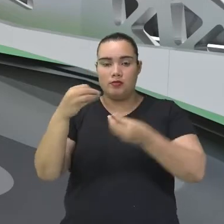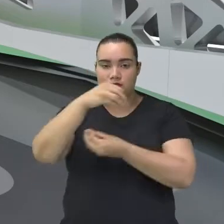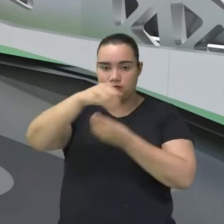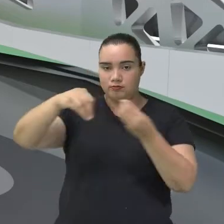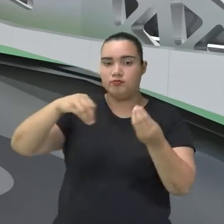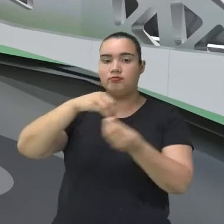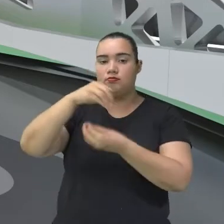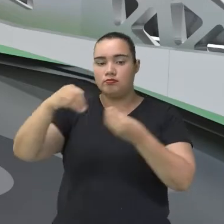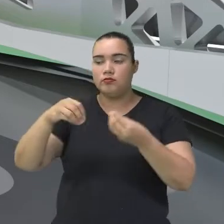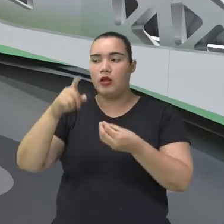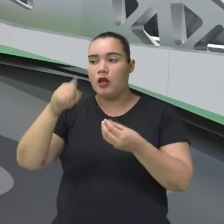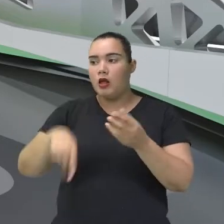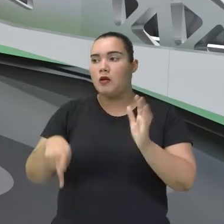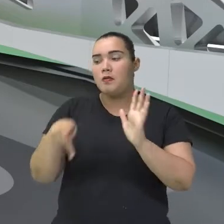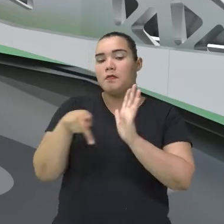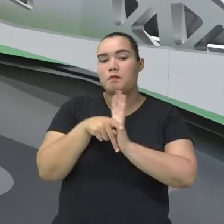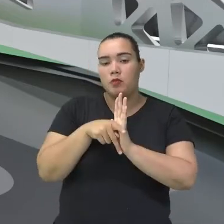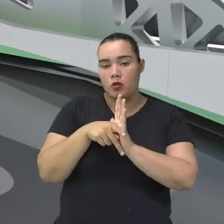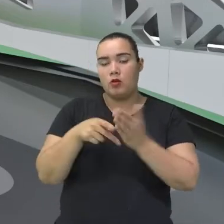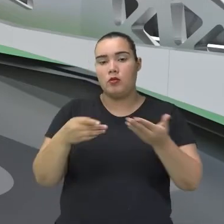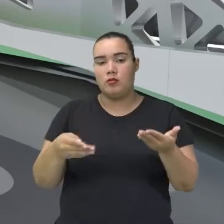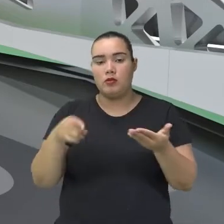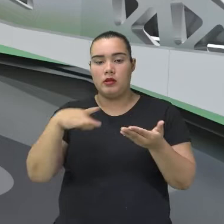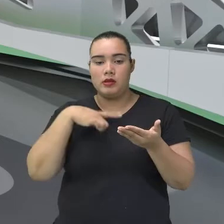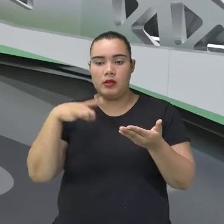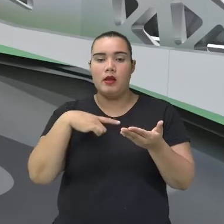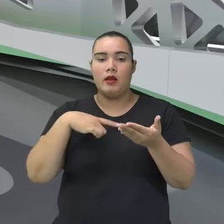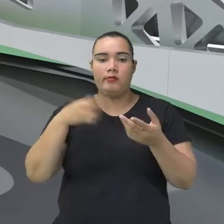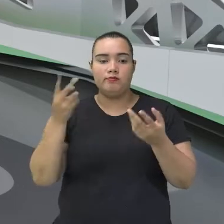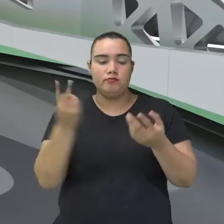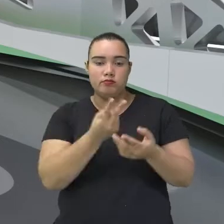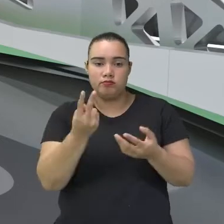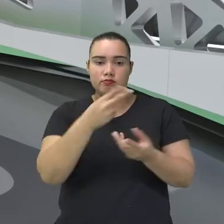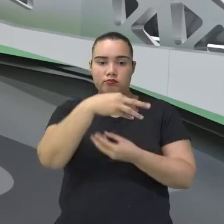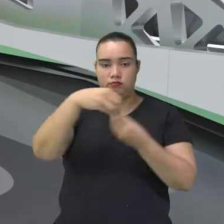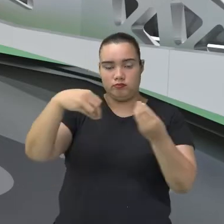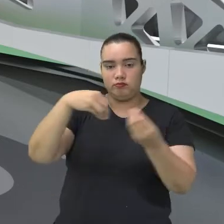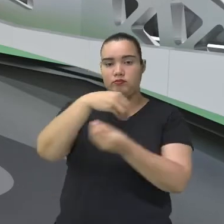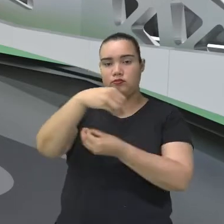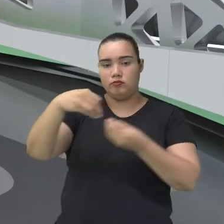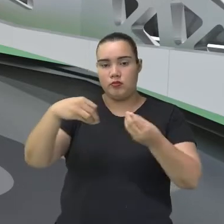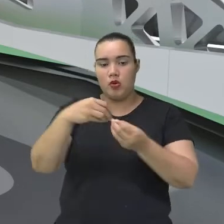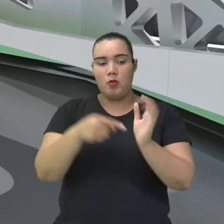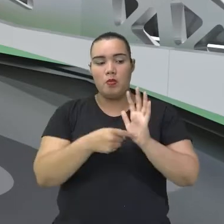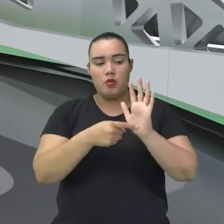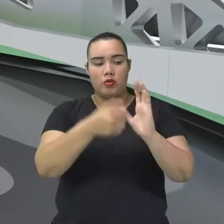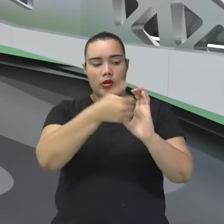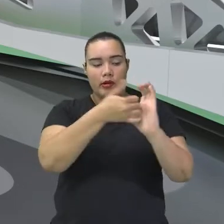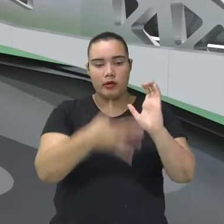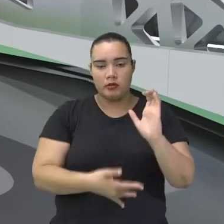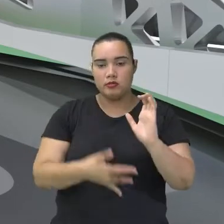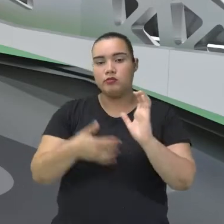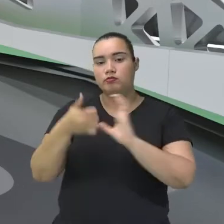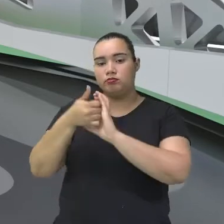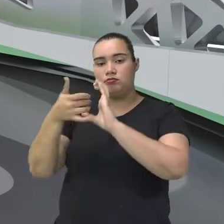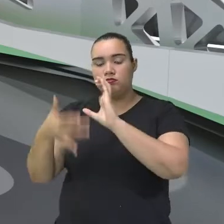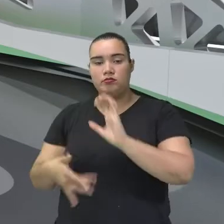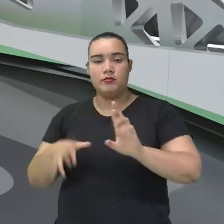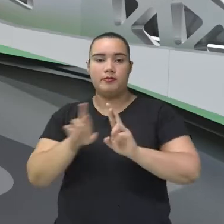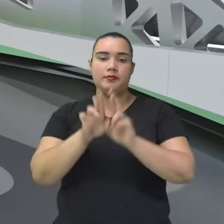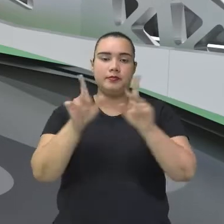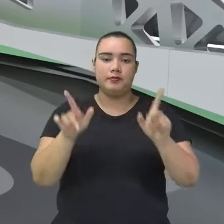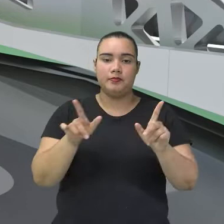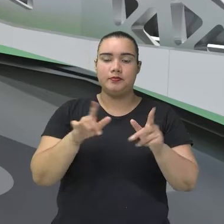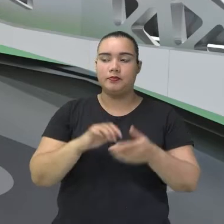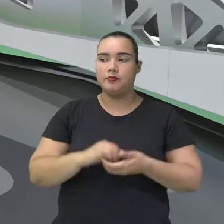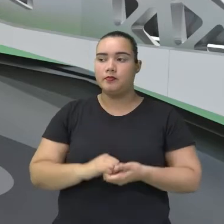de característica, nenhum anulou o outro. Eles interagiram e expressaram características